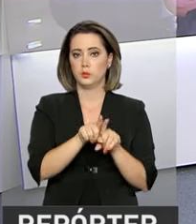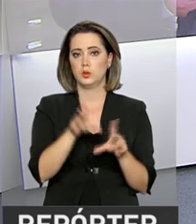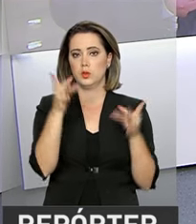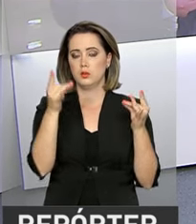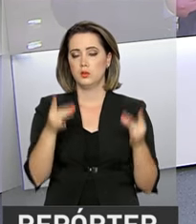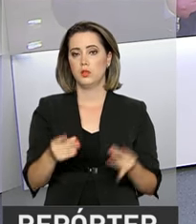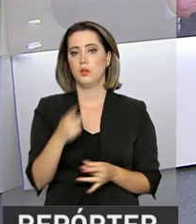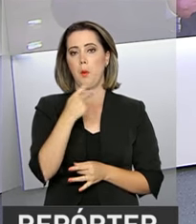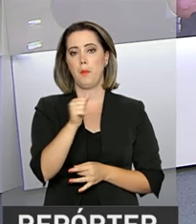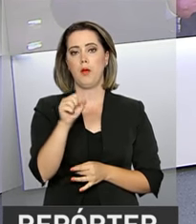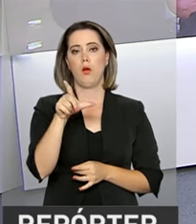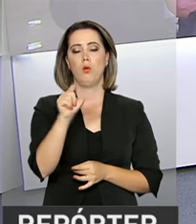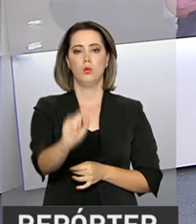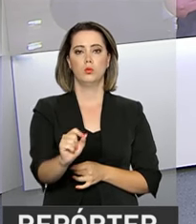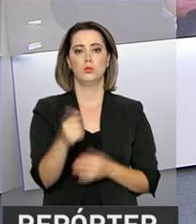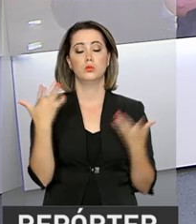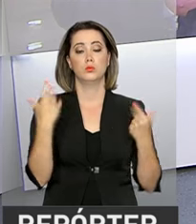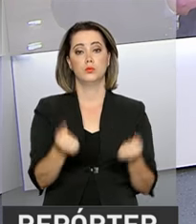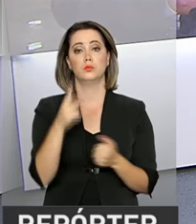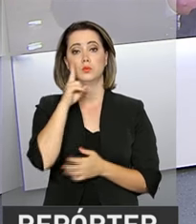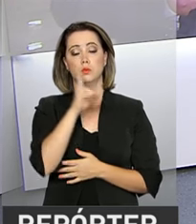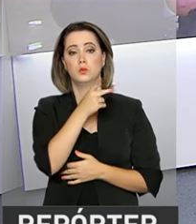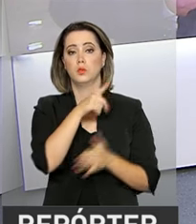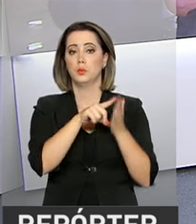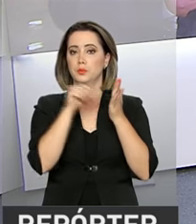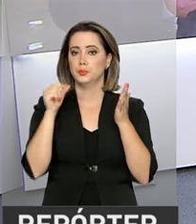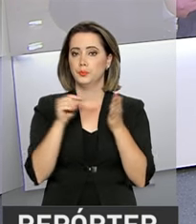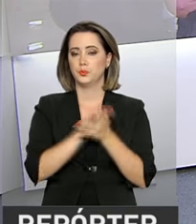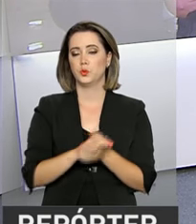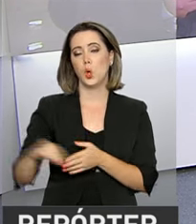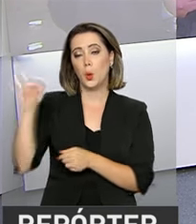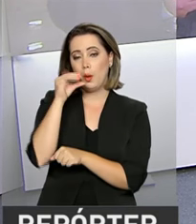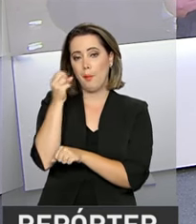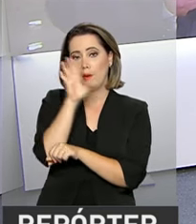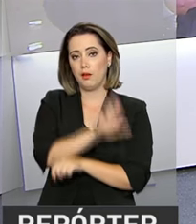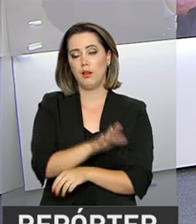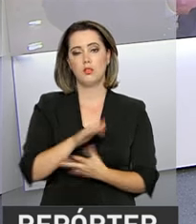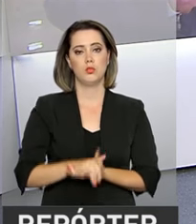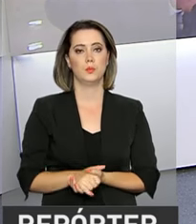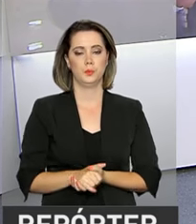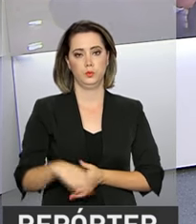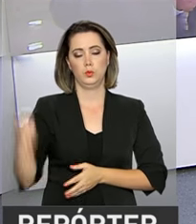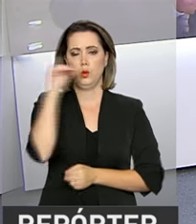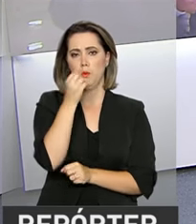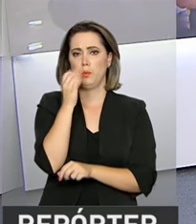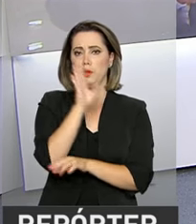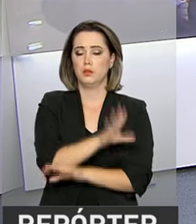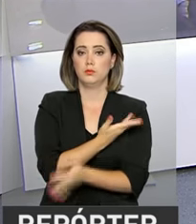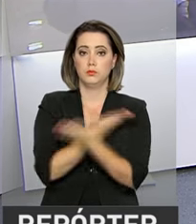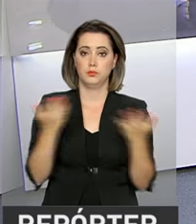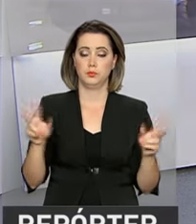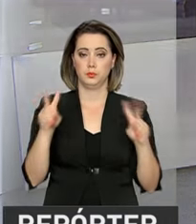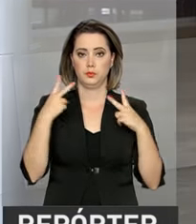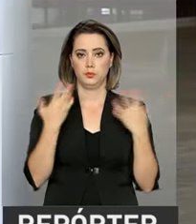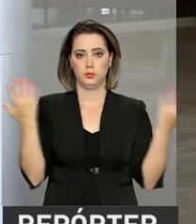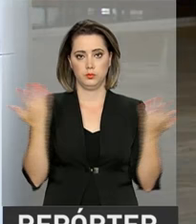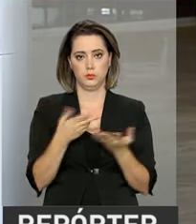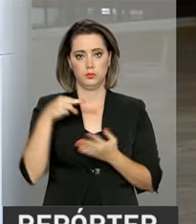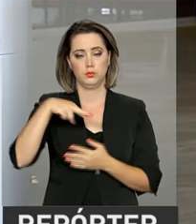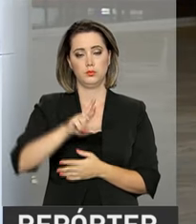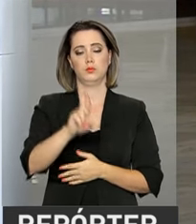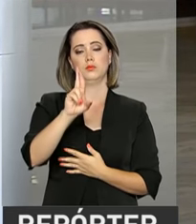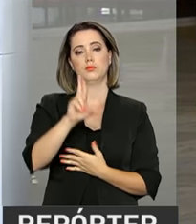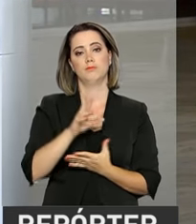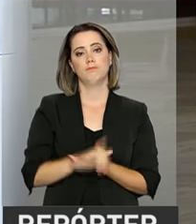La Sálvia, ao vivo do Palácio do Planalto. Olá, Paulo, boa tarde para você. Boa tarde, Roberto. Boa tarde a todos que nos assistem na